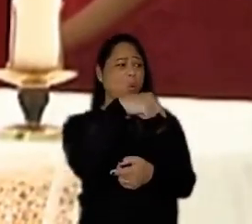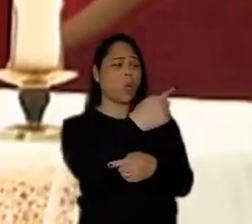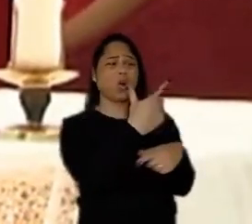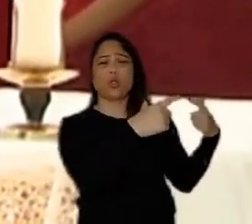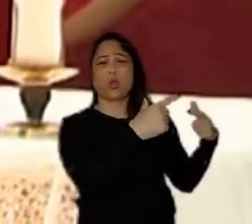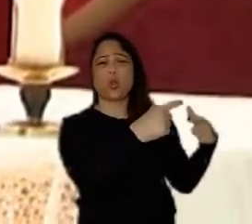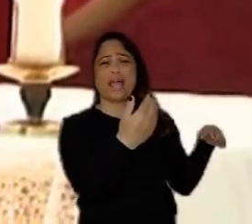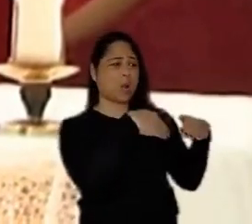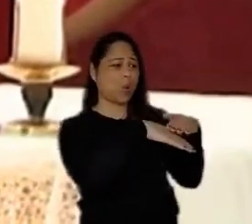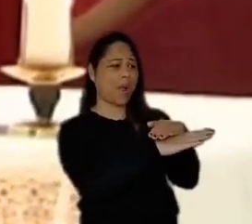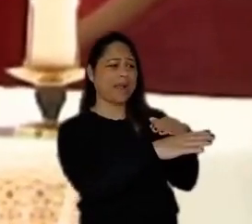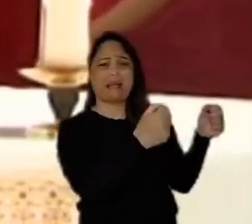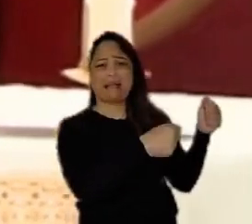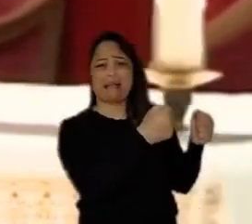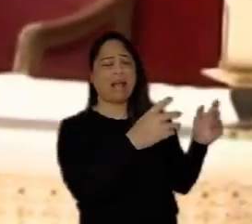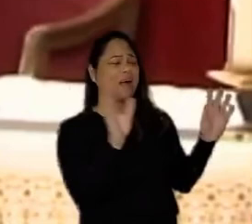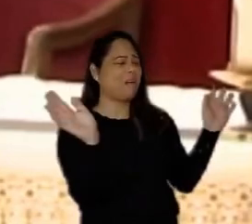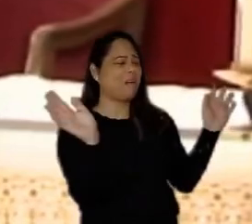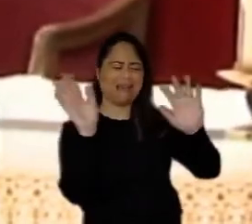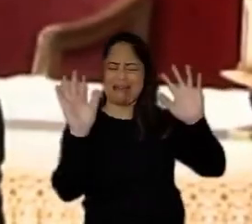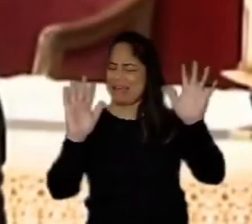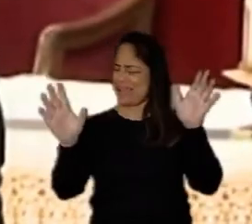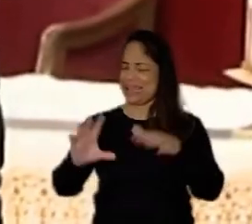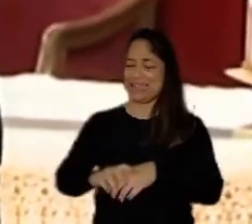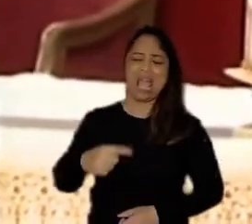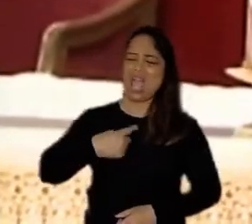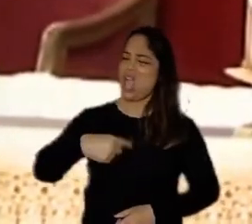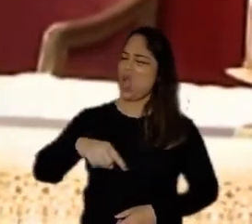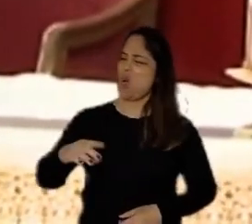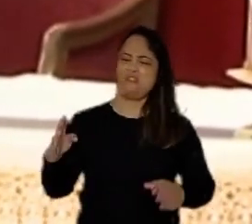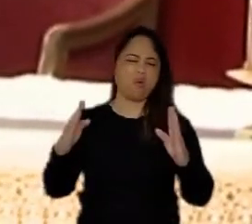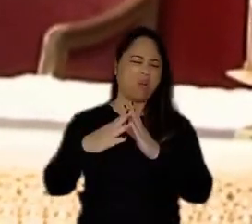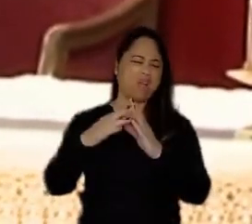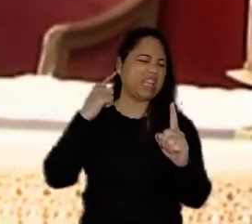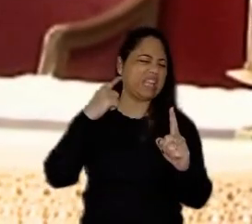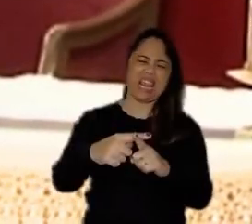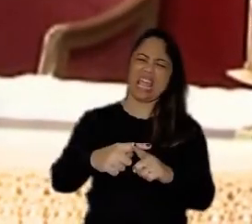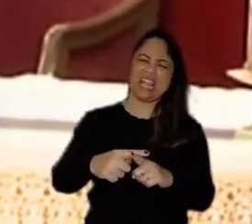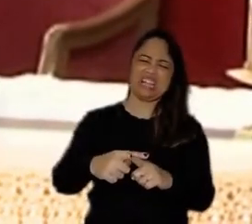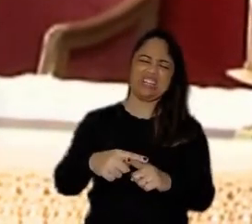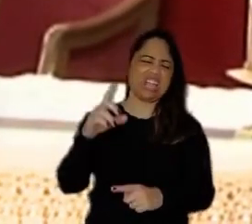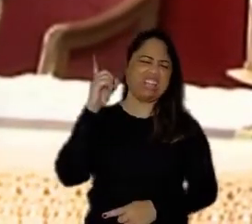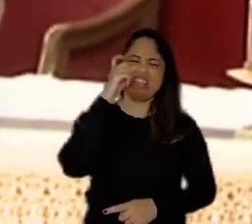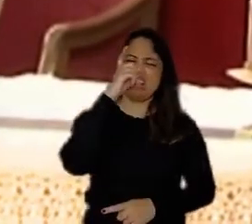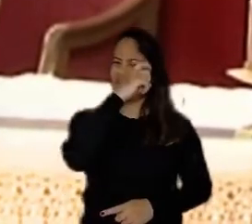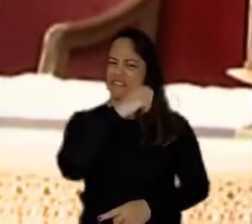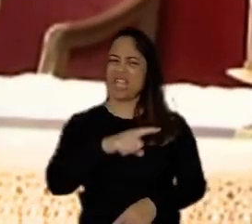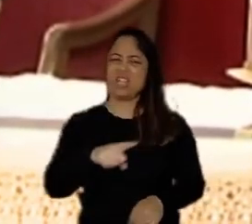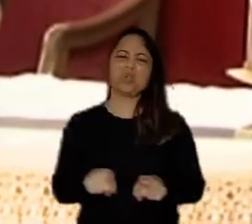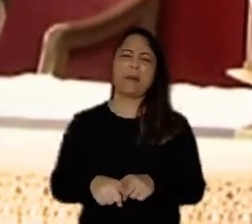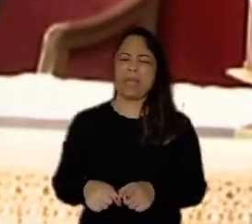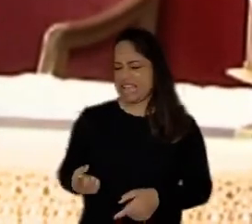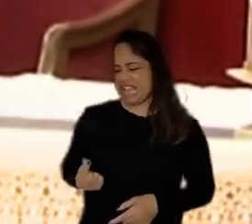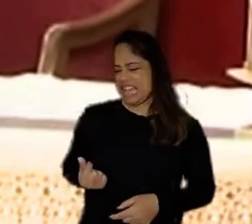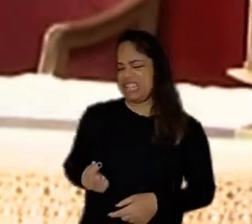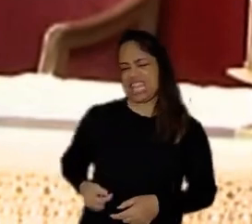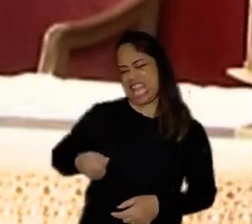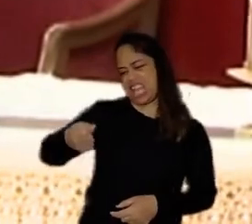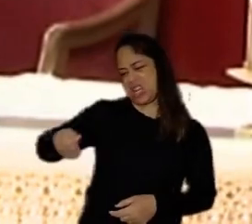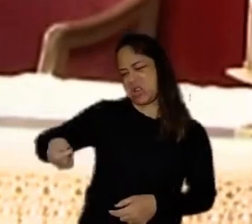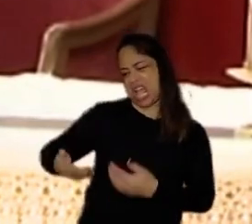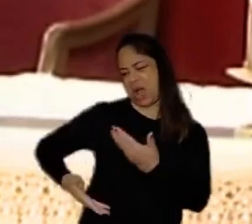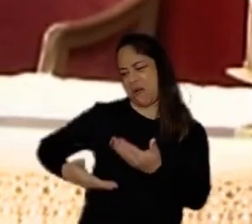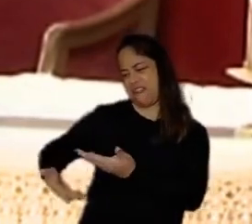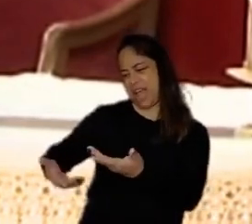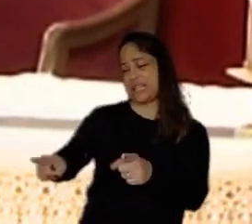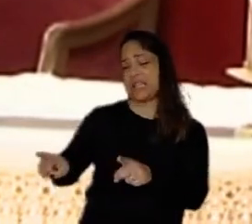não sei, eu estou inventando, nem sei se tem estacionamento aqui. E aí você, por quê? Porque é difícil, porque além da missa tem que ajudar na oferta, tem um pastel, ainda tem um estacionamento